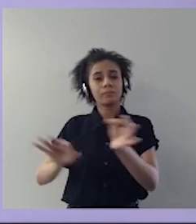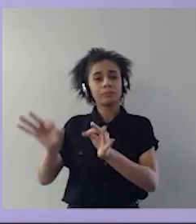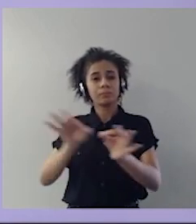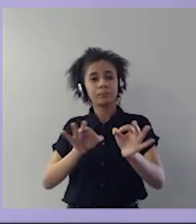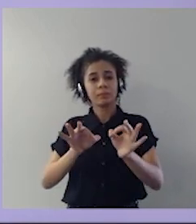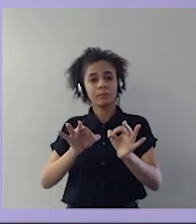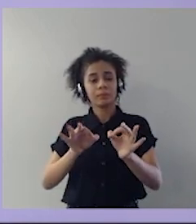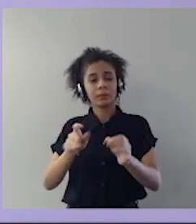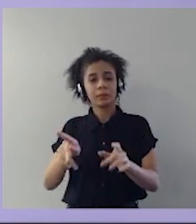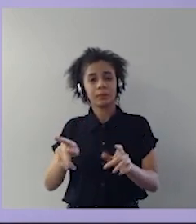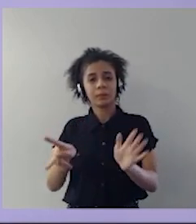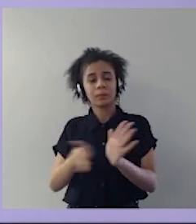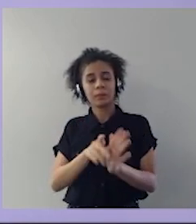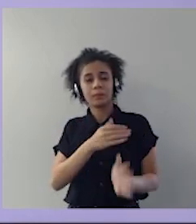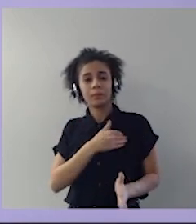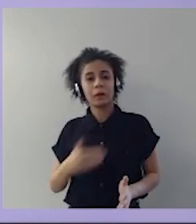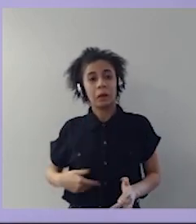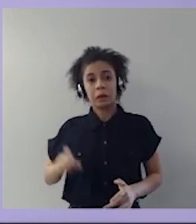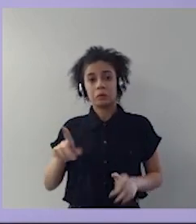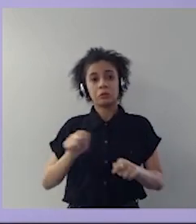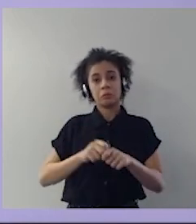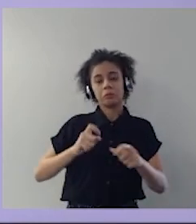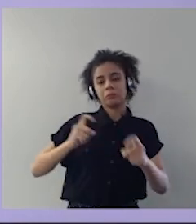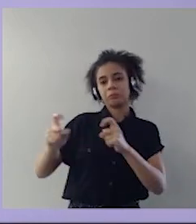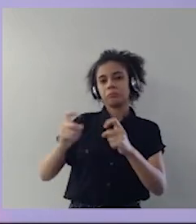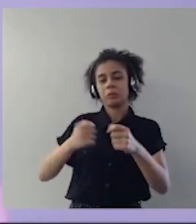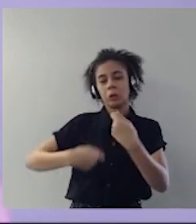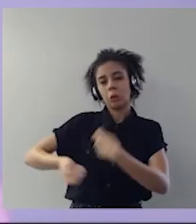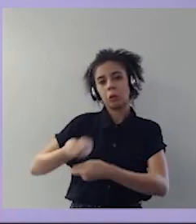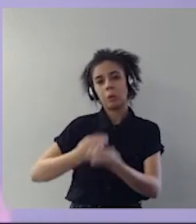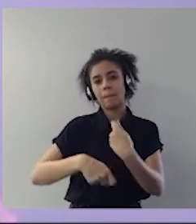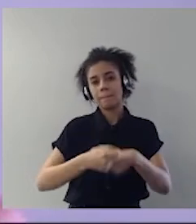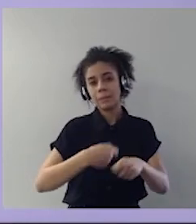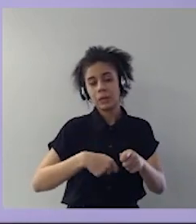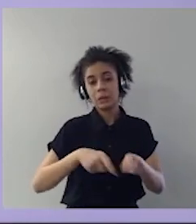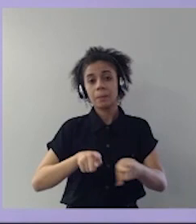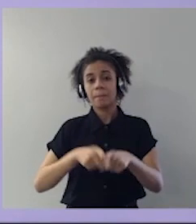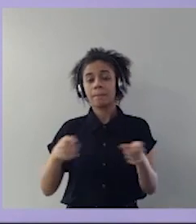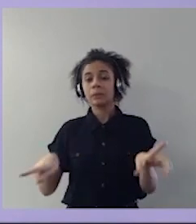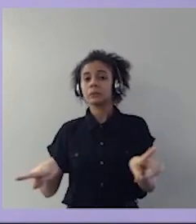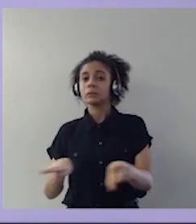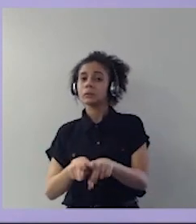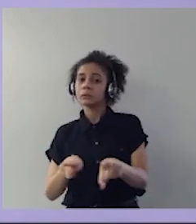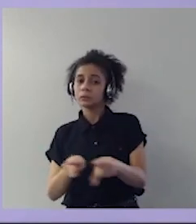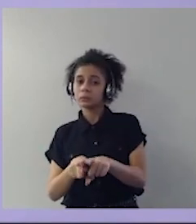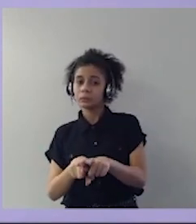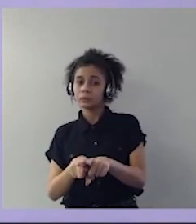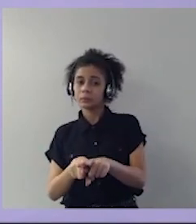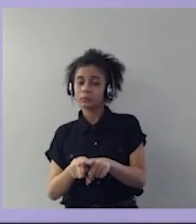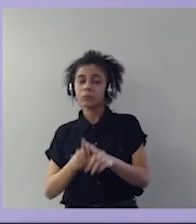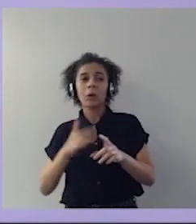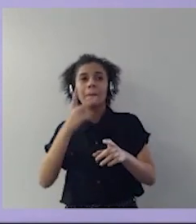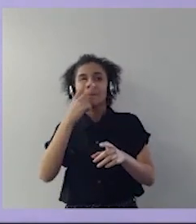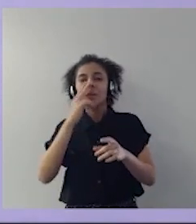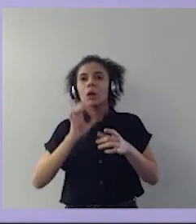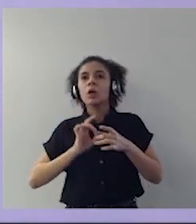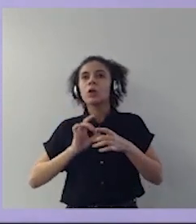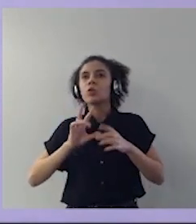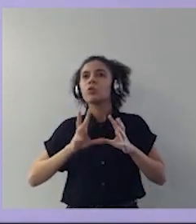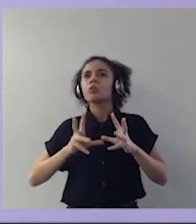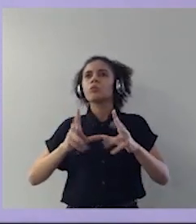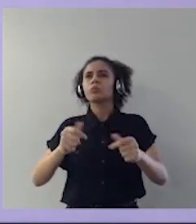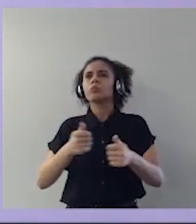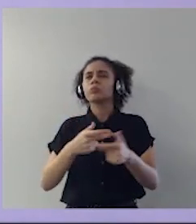da vida privada. Não só de atividades econômicas, mas, atualmente, de quase todas as liberdades.